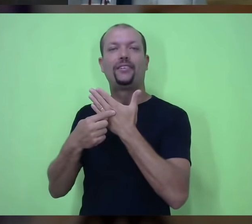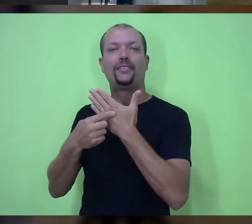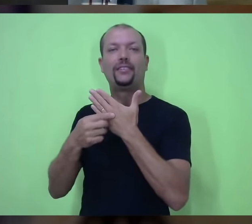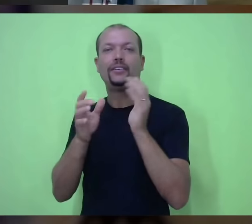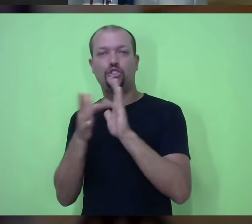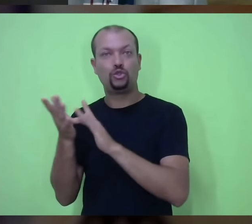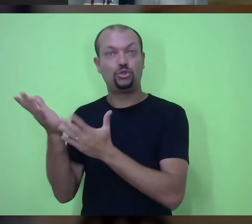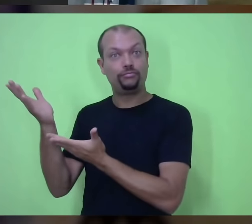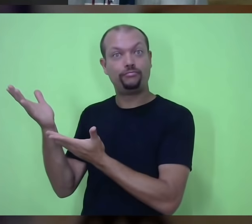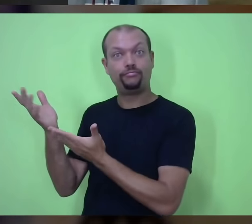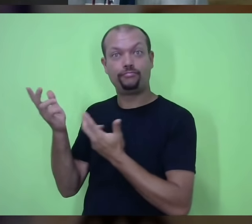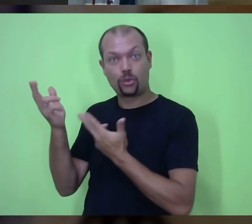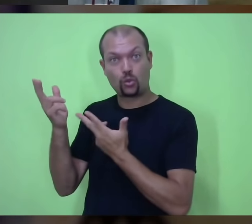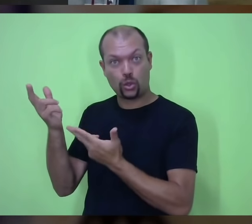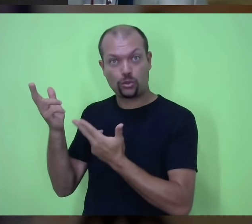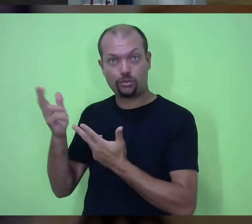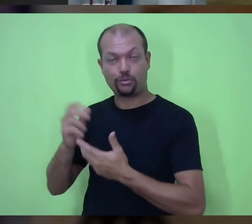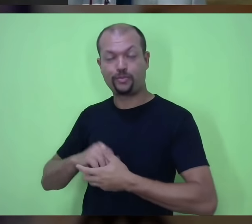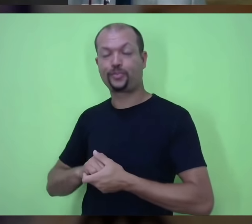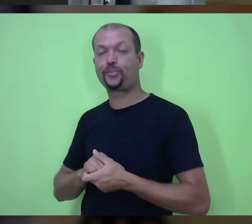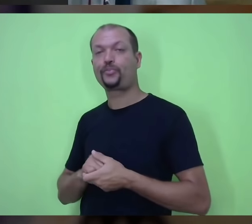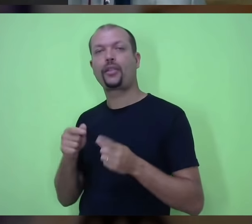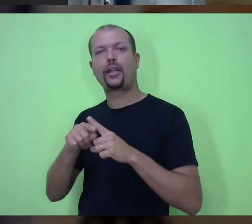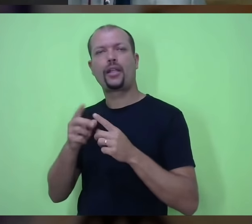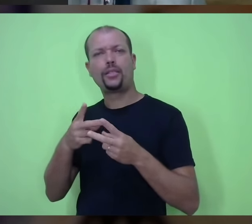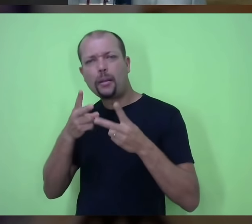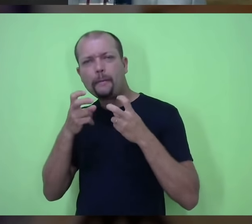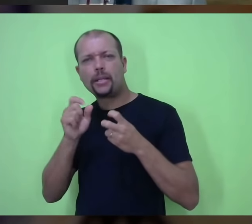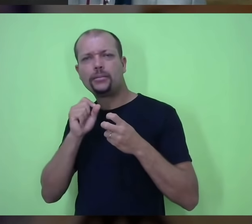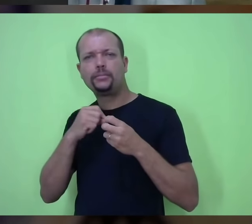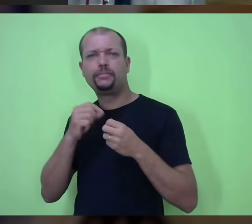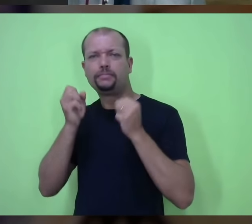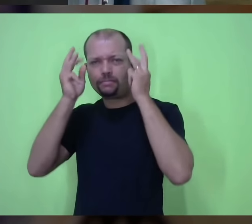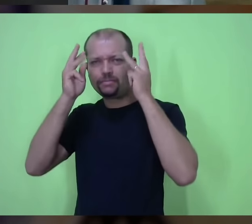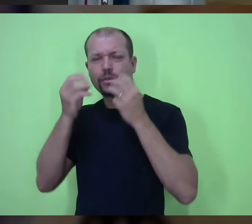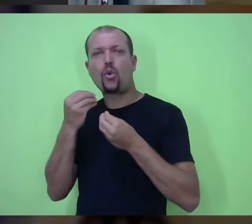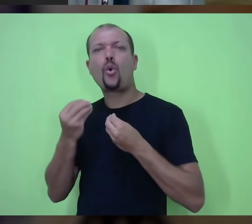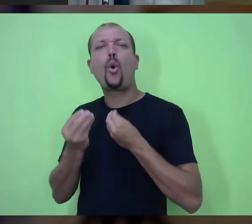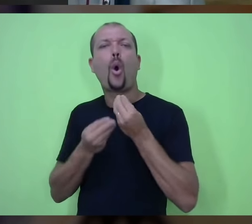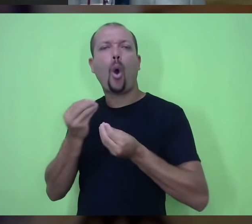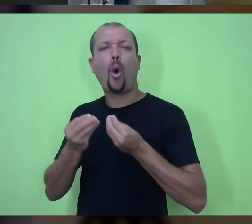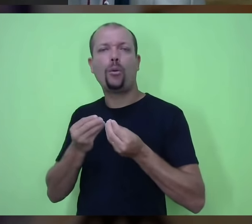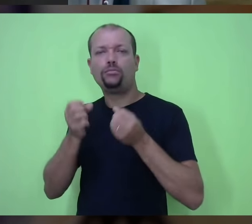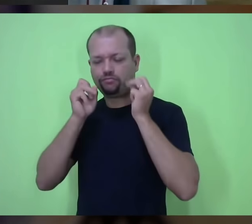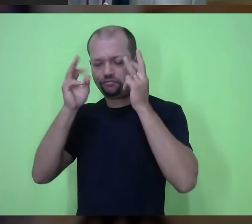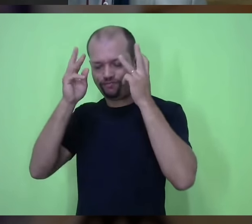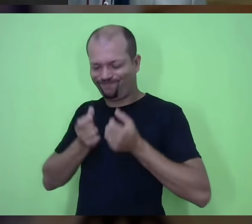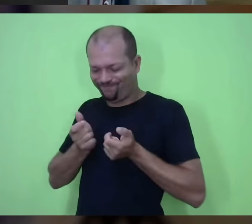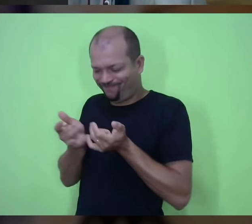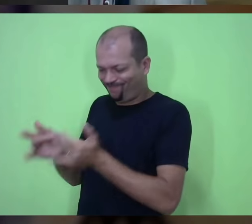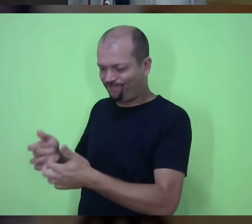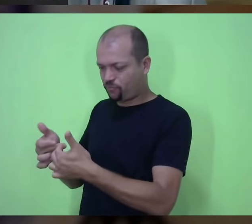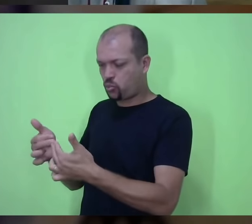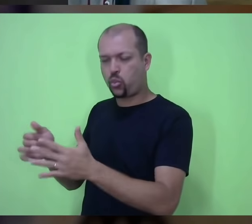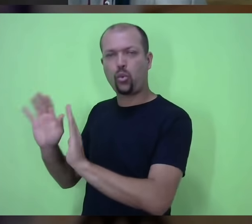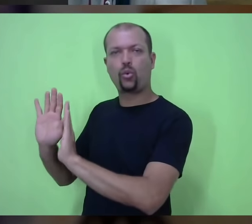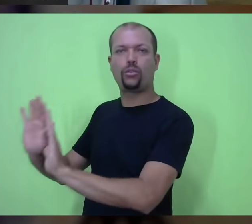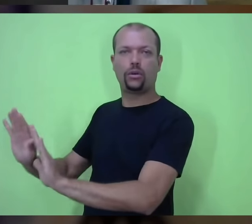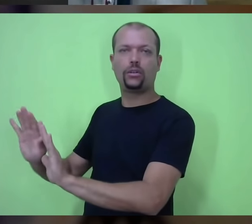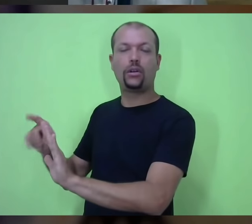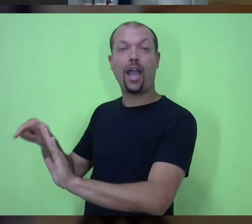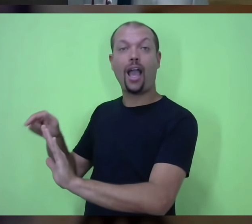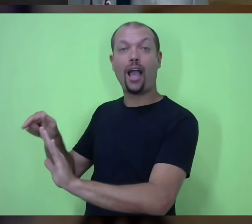trazer algumas similaridades entre Cristo e Moisés no que diz respeito ao seu esvaziamento. Moisés se esvaziou, ele deixou aquilo